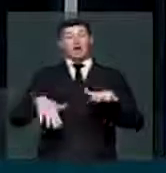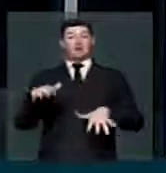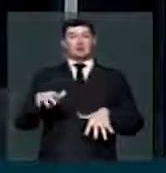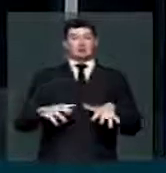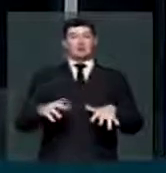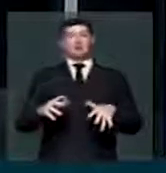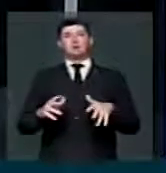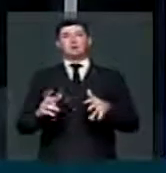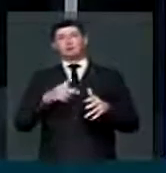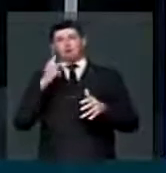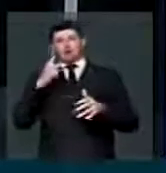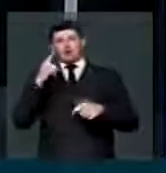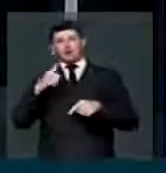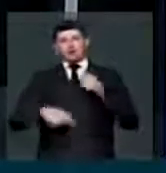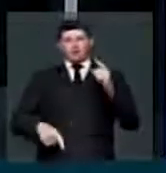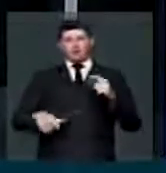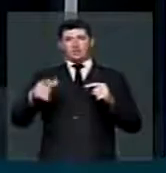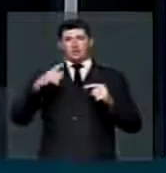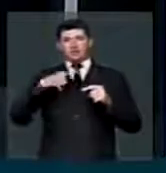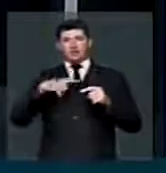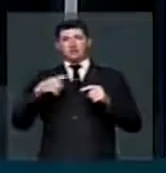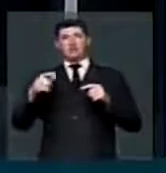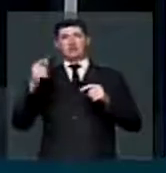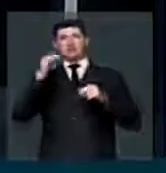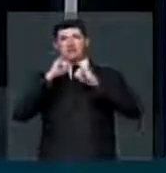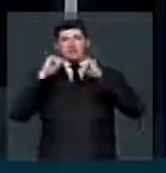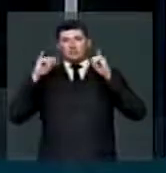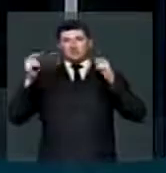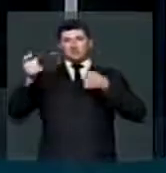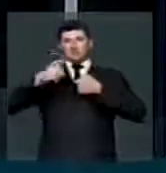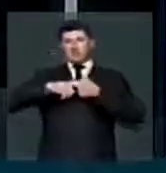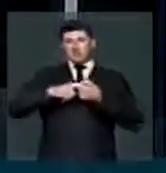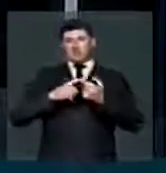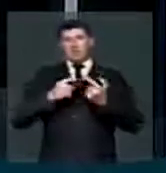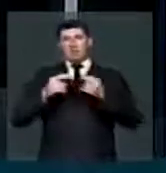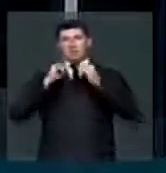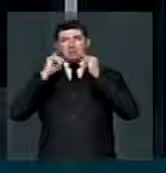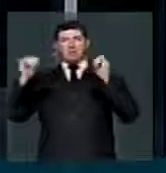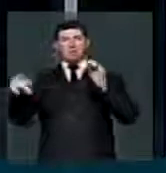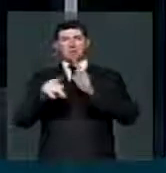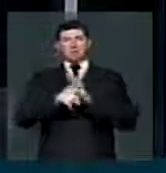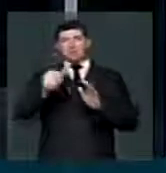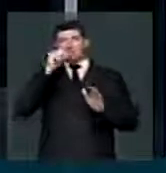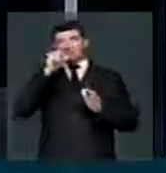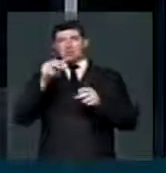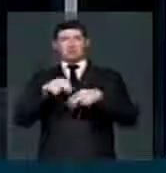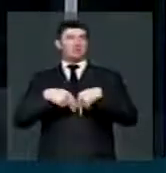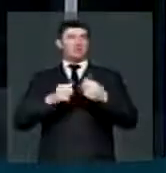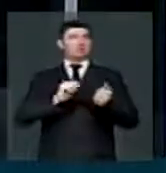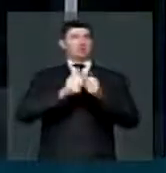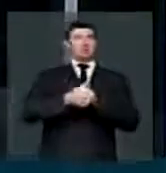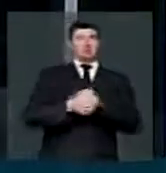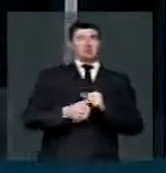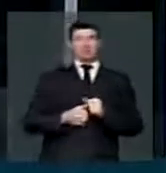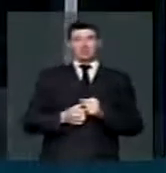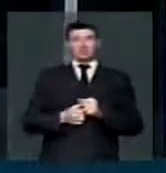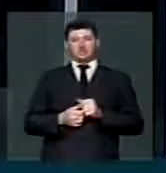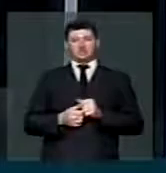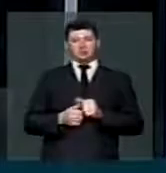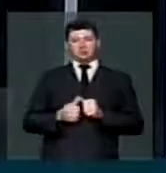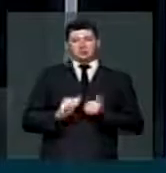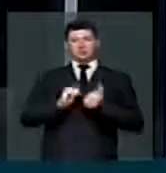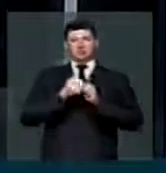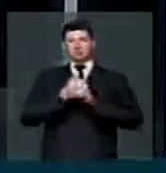momentos fala da proibição em vincular a propaganda da bebida com o esporte, com